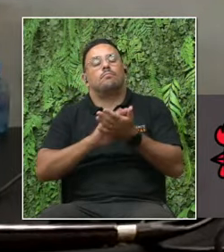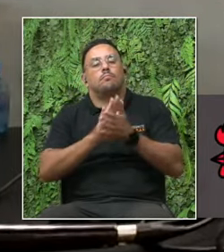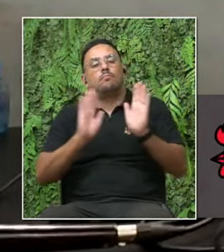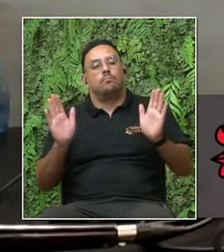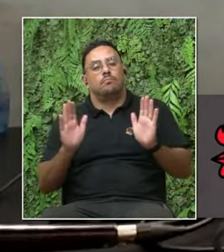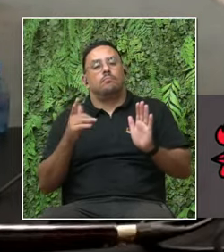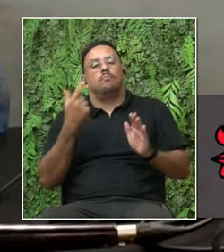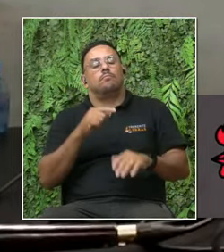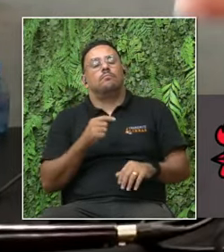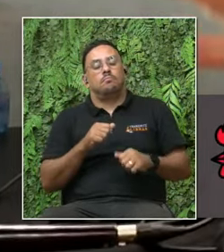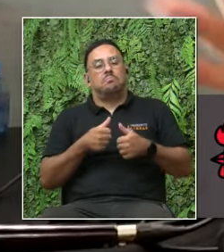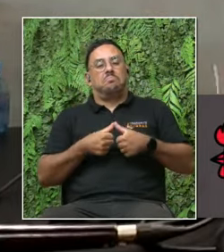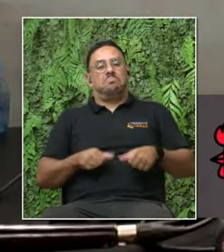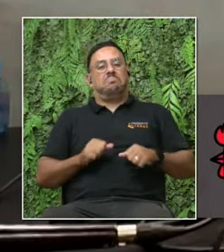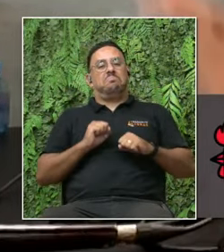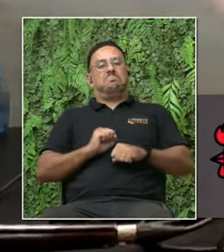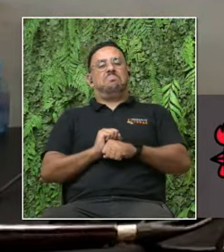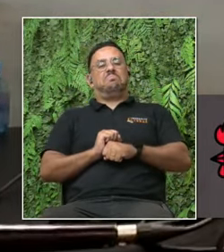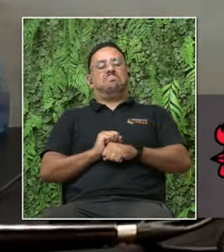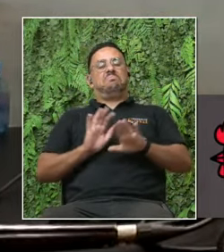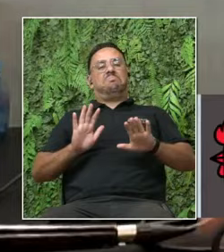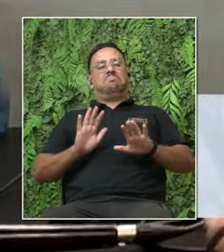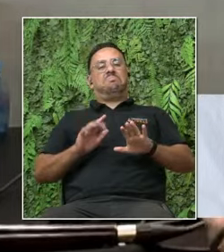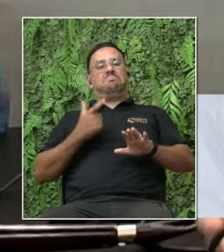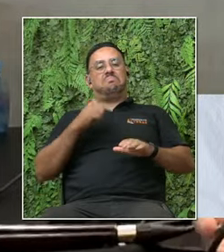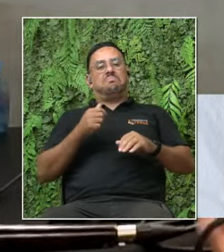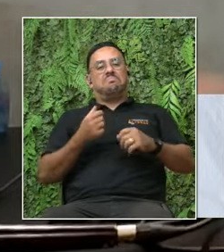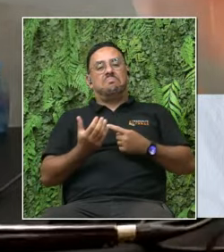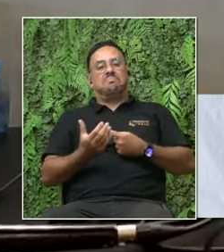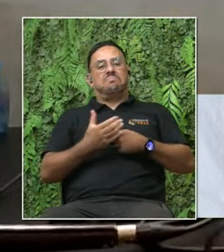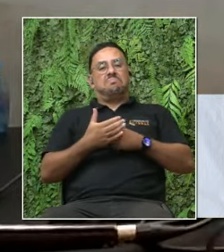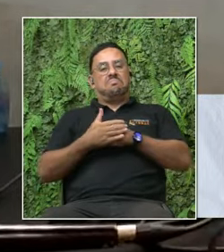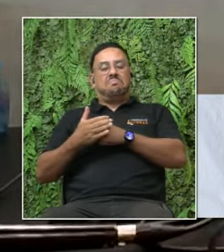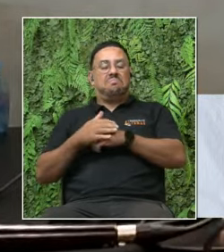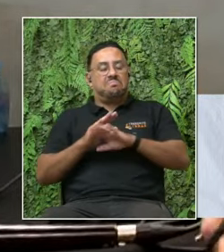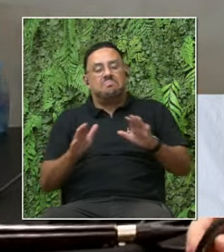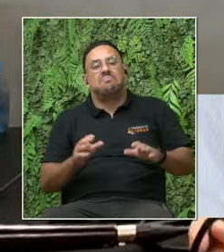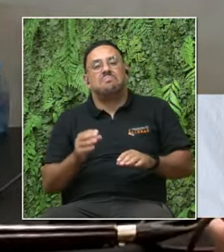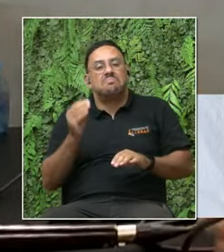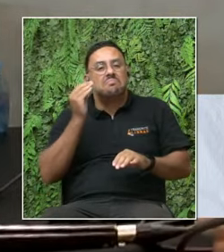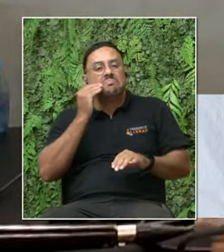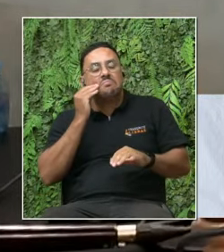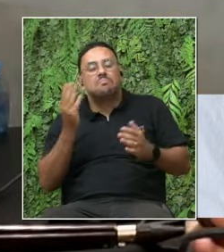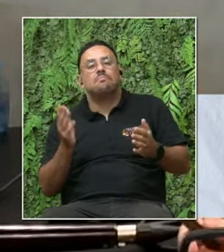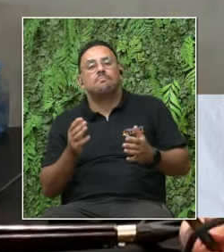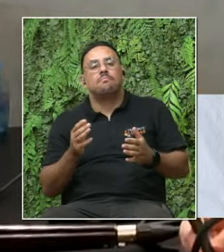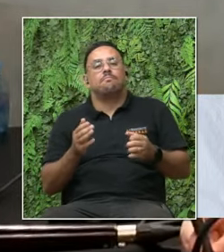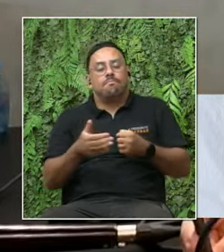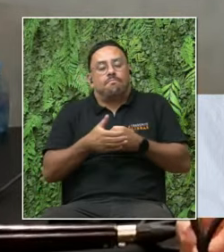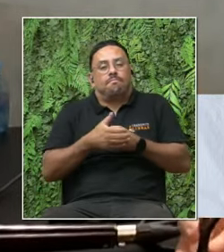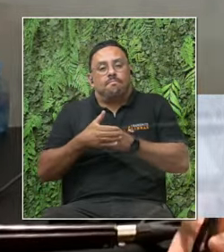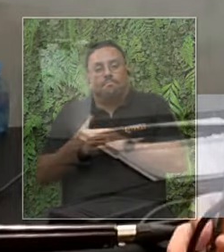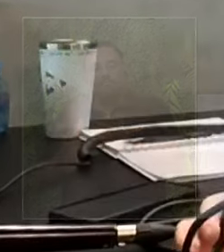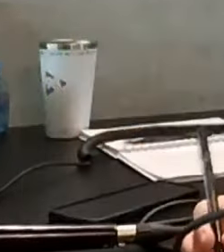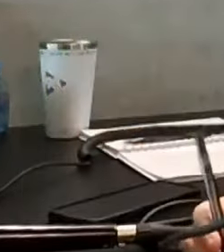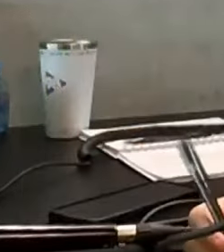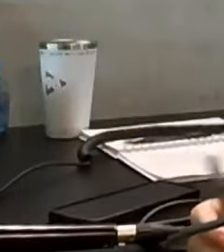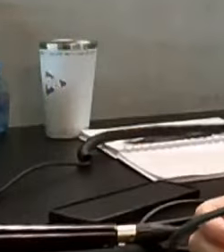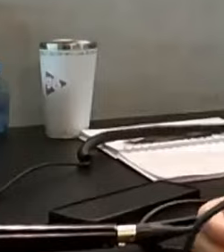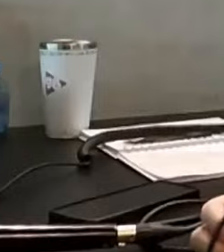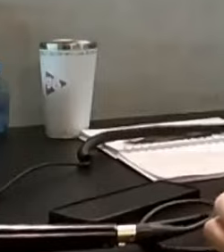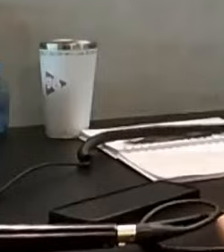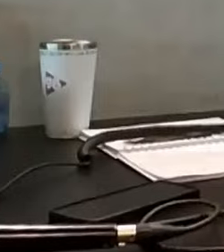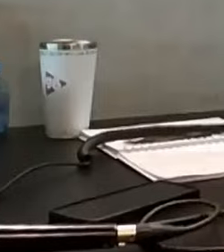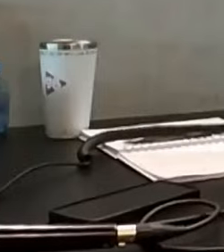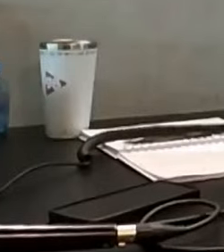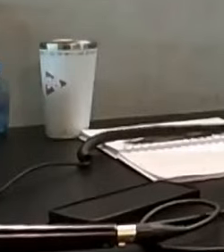Felipão era um jogador preso limitado a ao sistema defensivo ficar aqui atrás tentando e fechar ainda mais o time então a